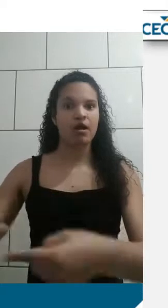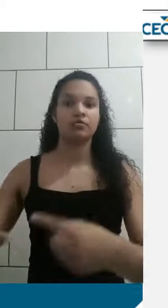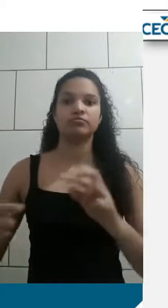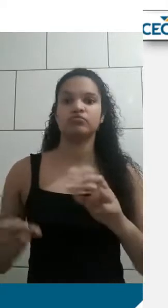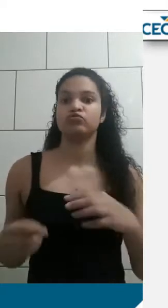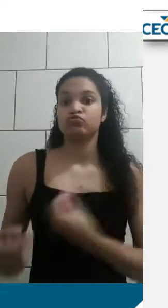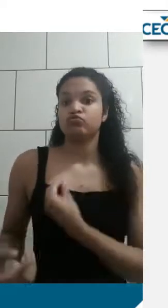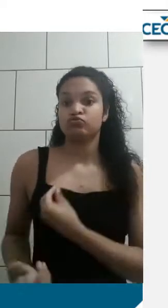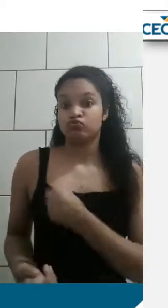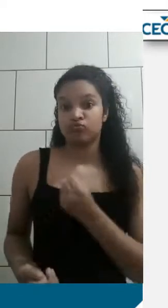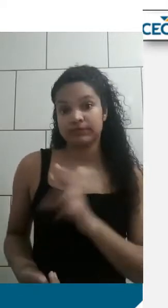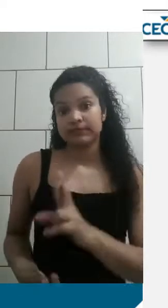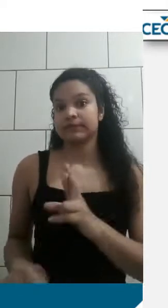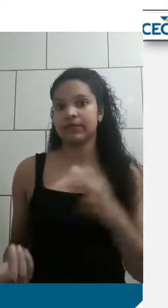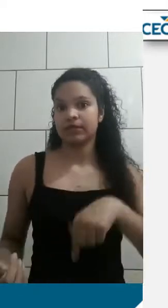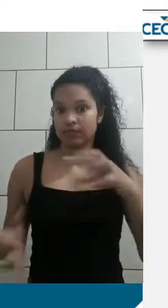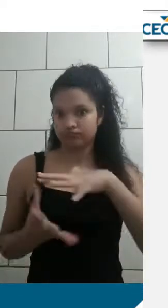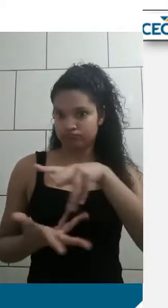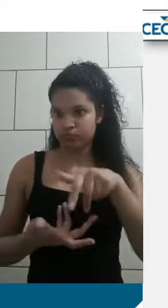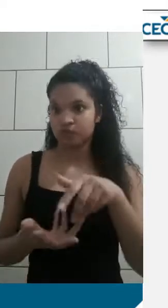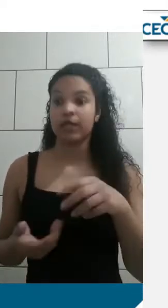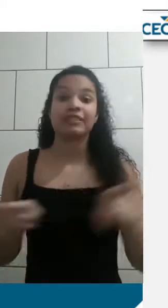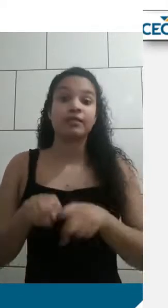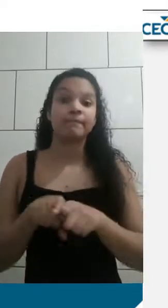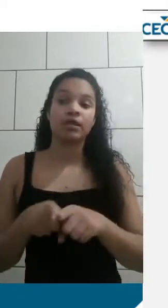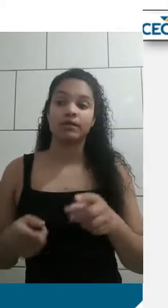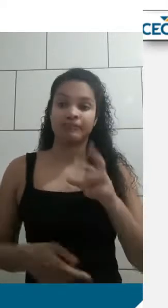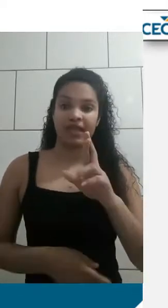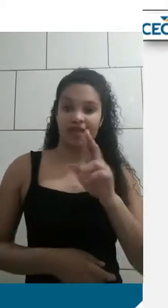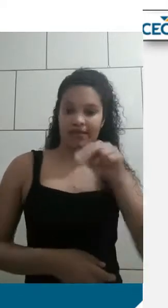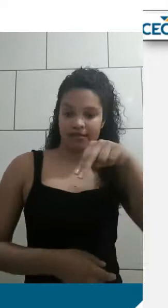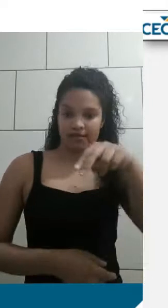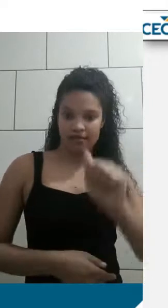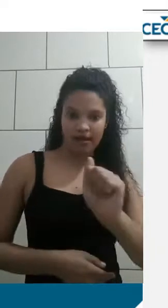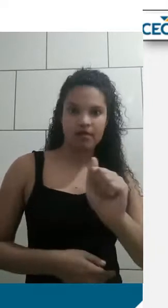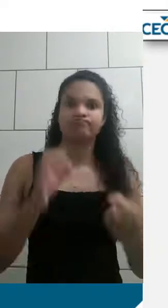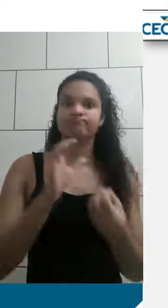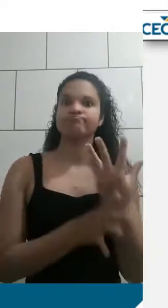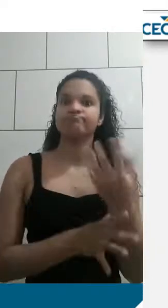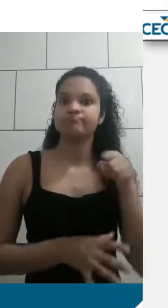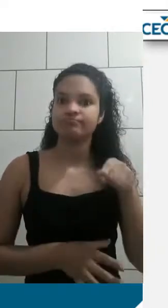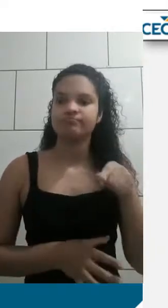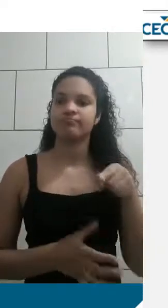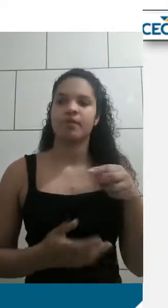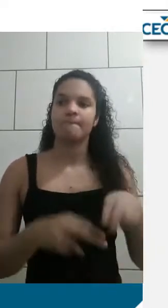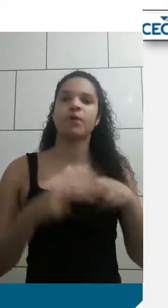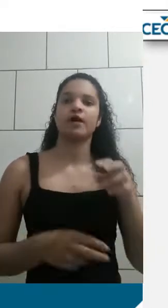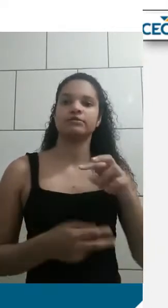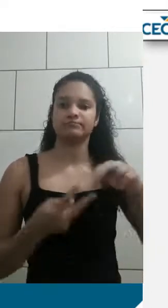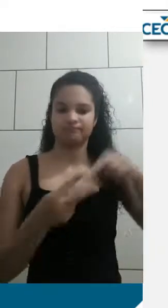também é capaz de produzir cópias de RNA, que funciona como um auxiliar do DNA na